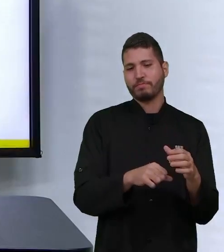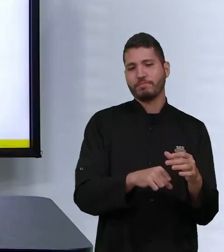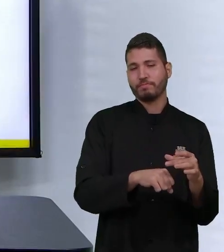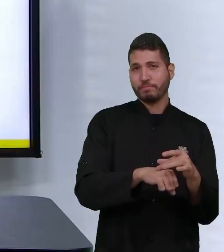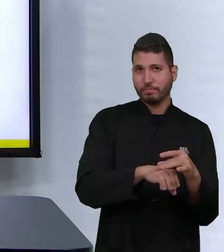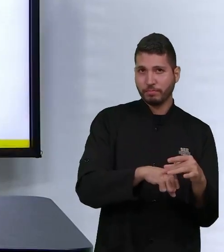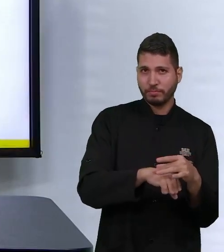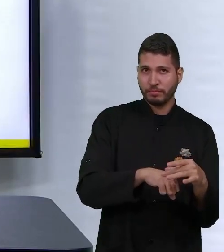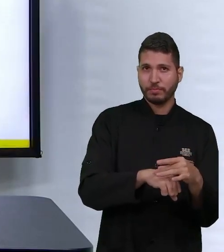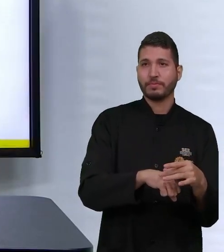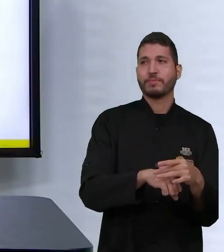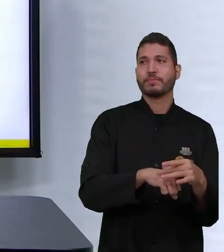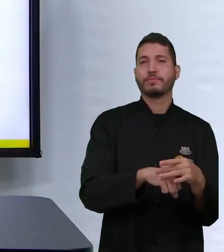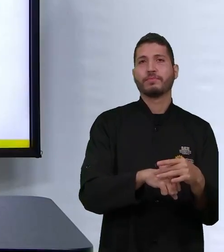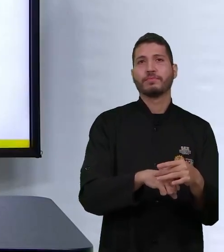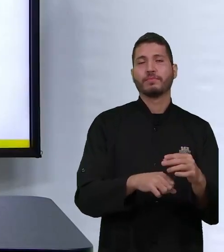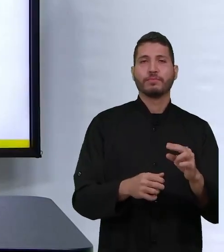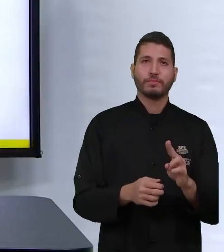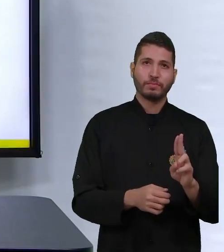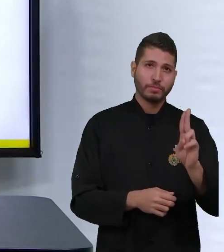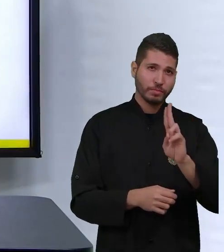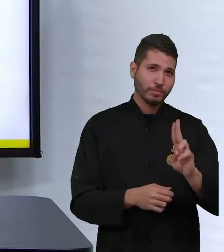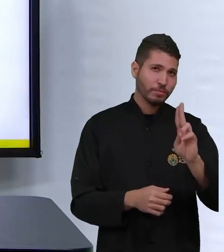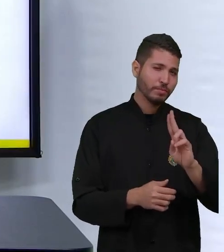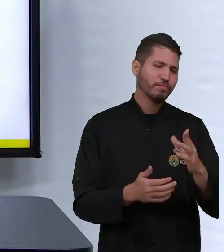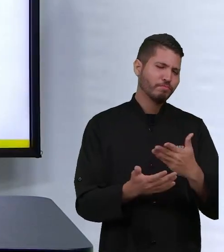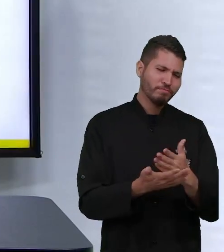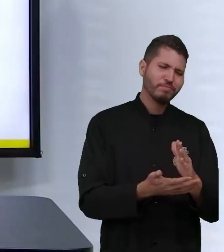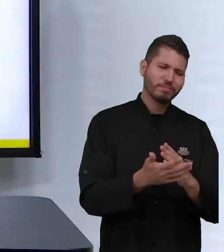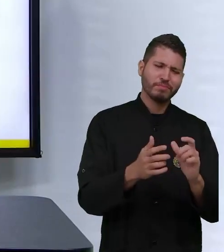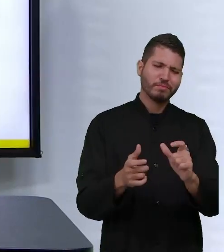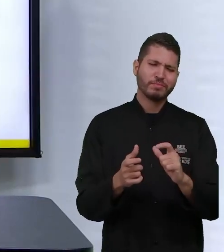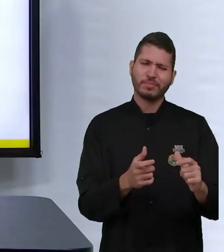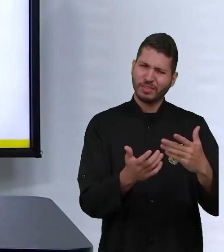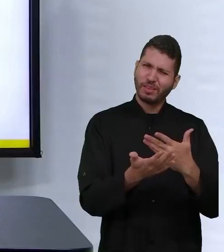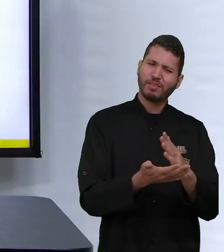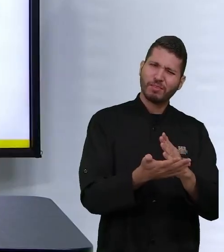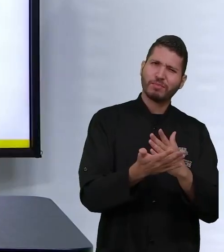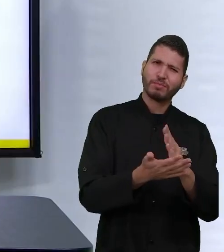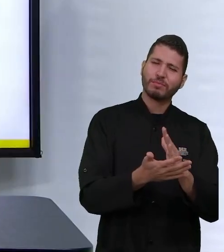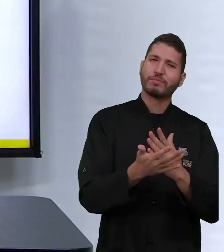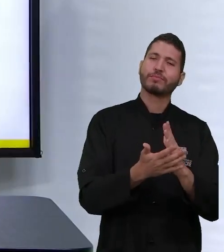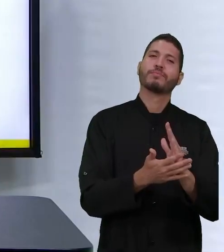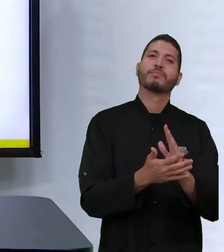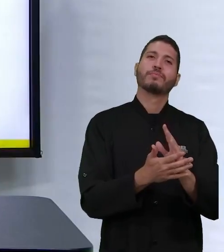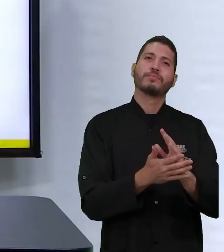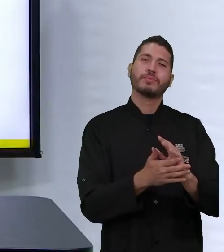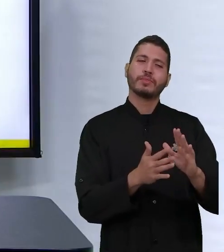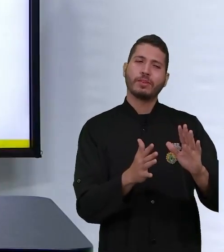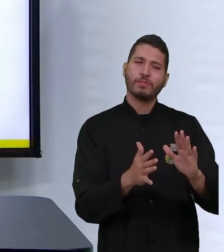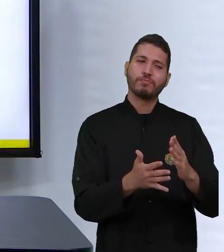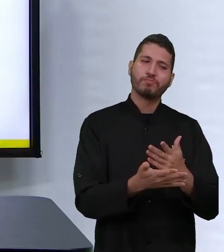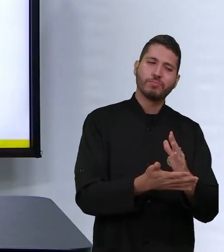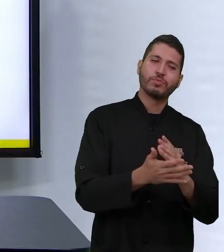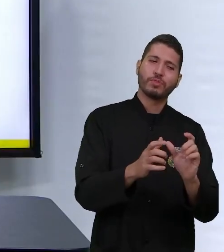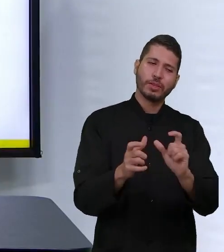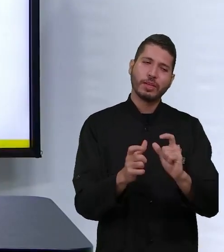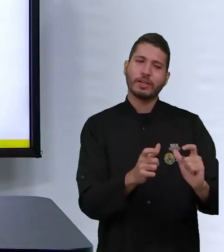carne, né? Embora alguns países utilizem ainda, que são subdesenvolvidos, né, são pobres, ainda